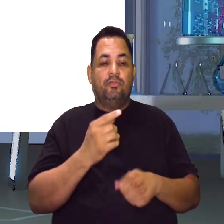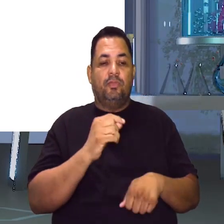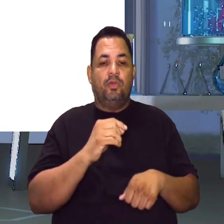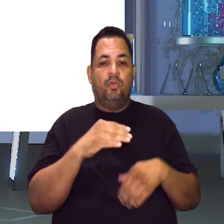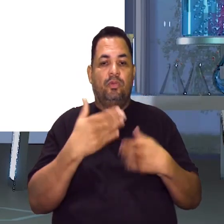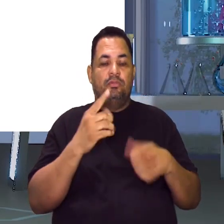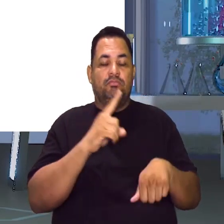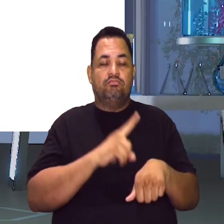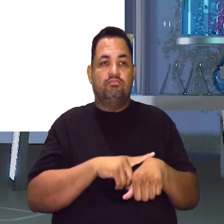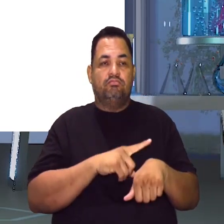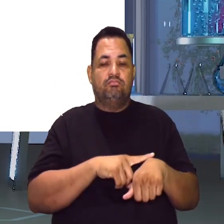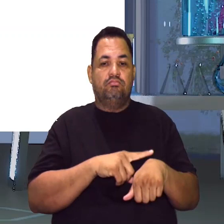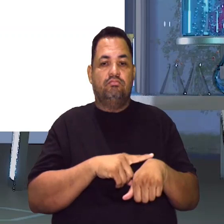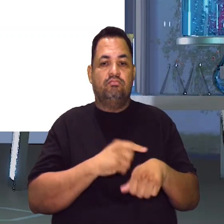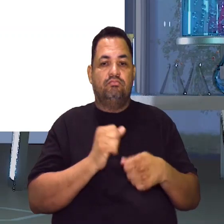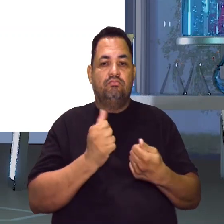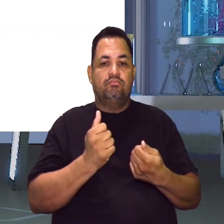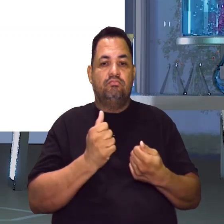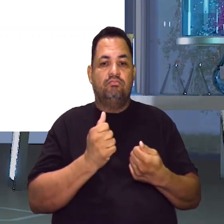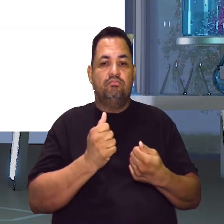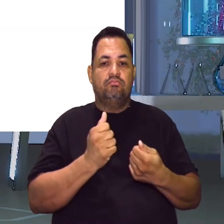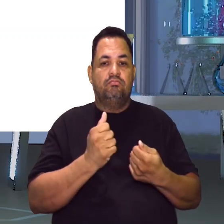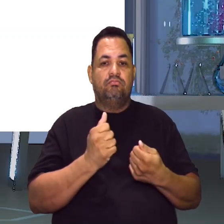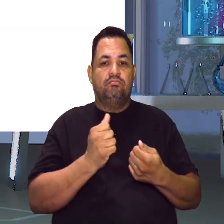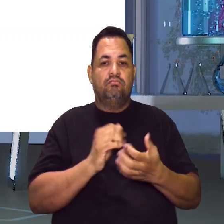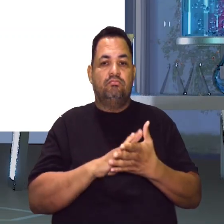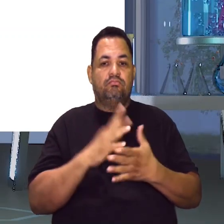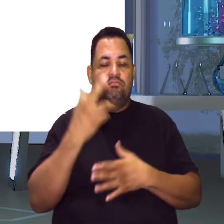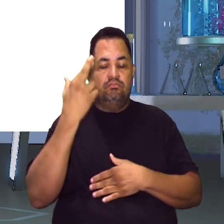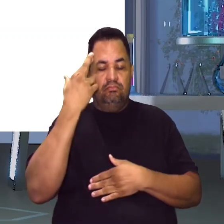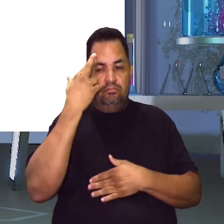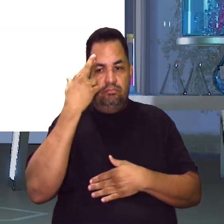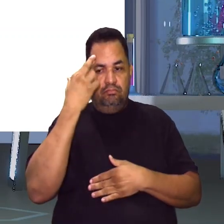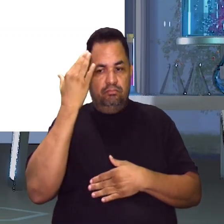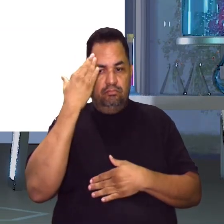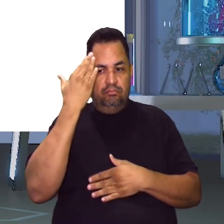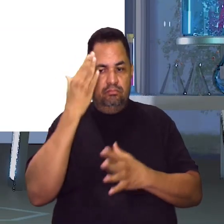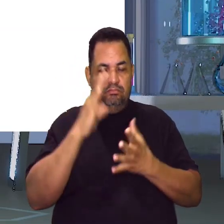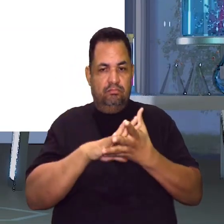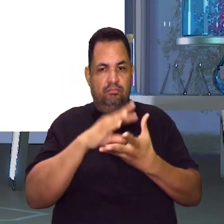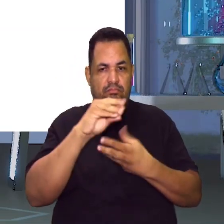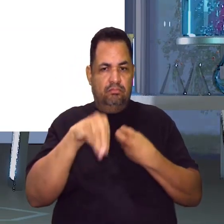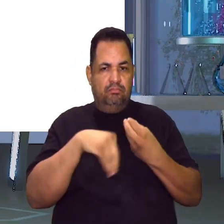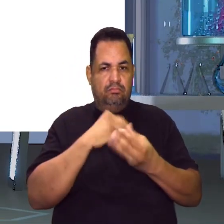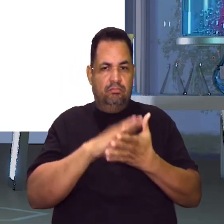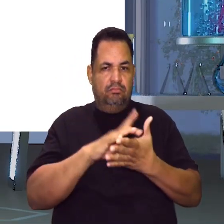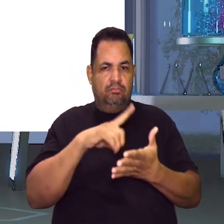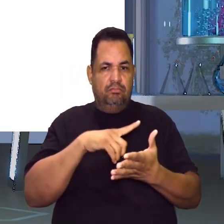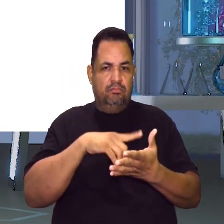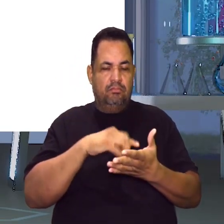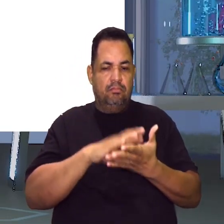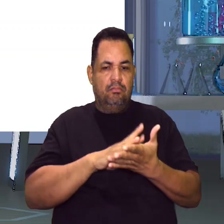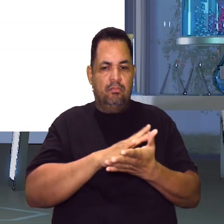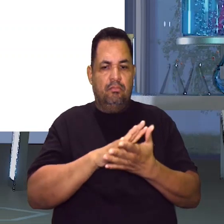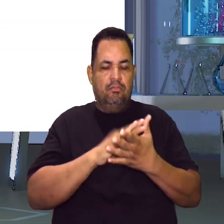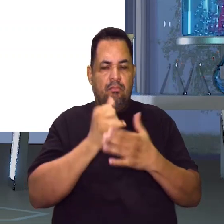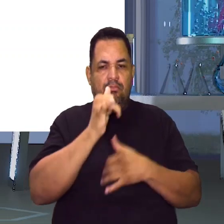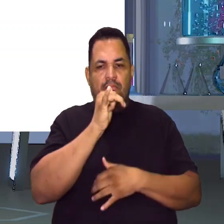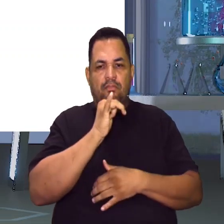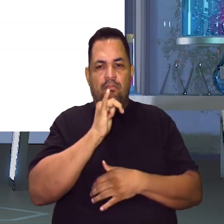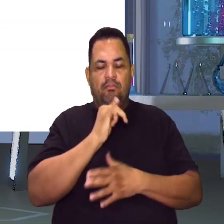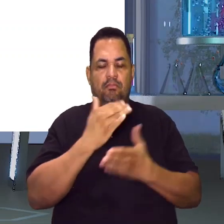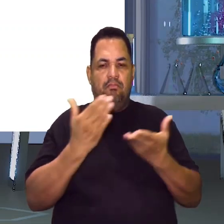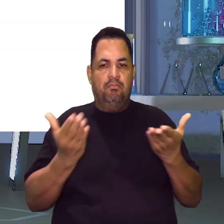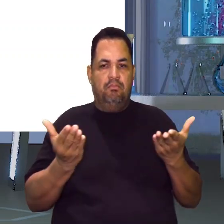de, ok? De reflexão sobre os compostos. Foram muitos exemplos abordados, então não